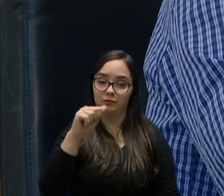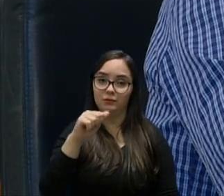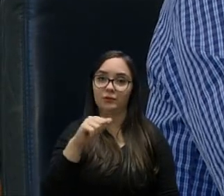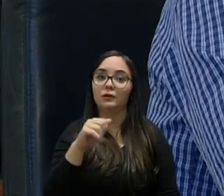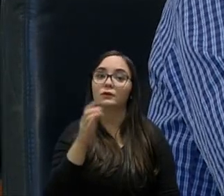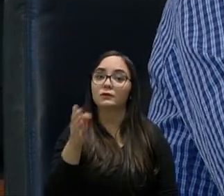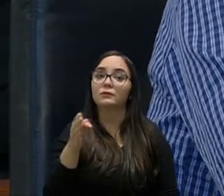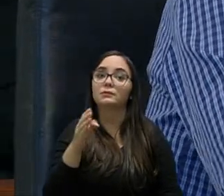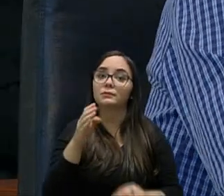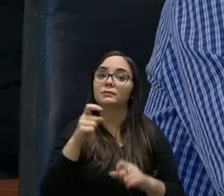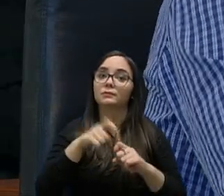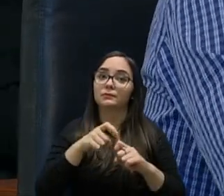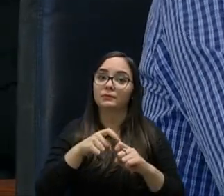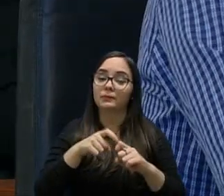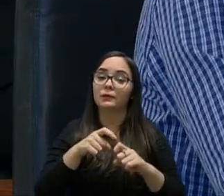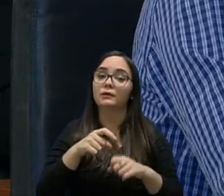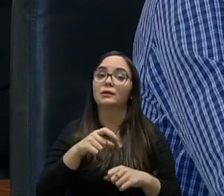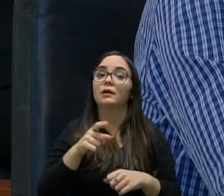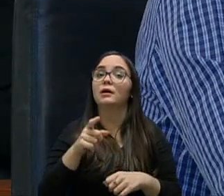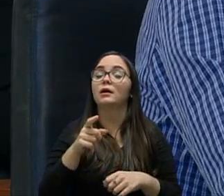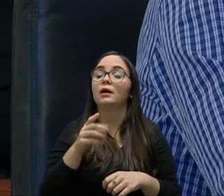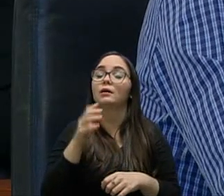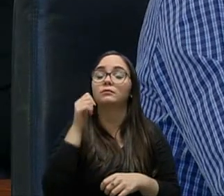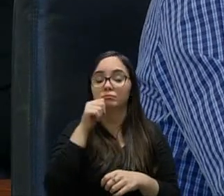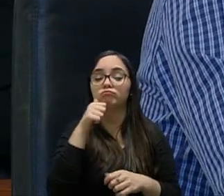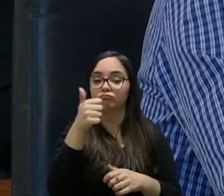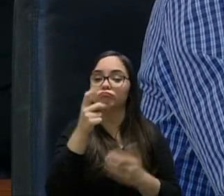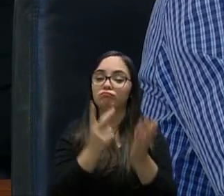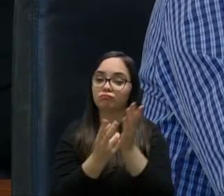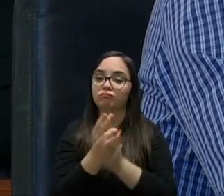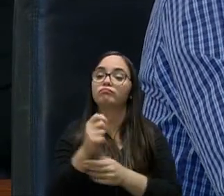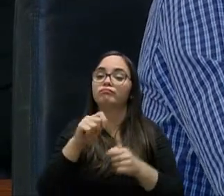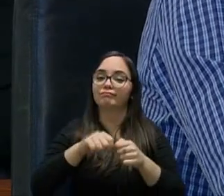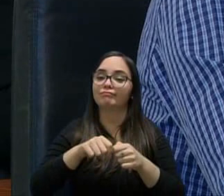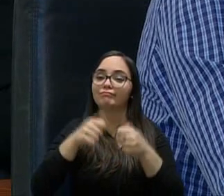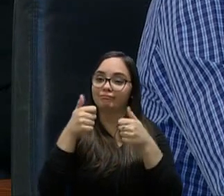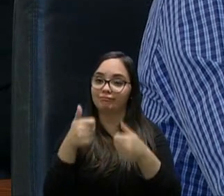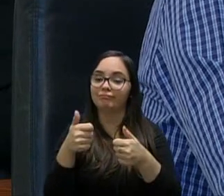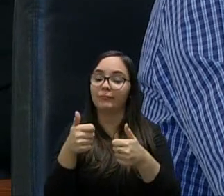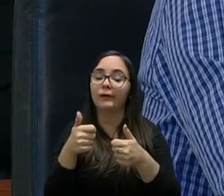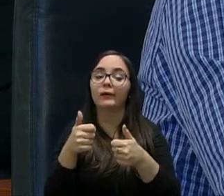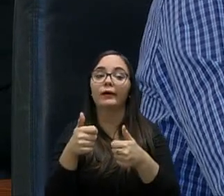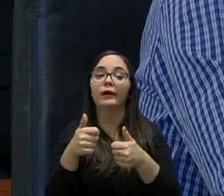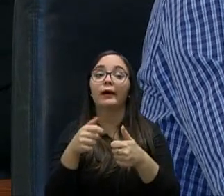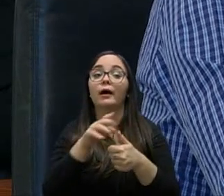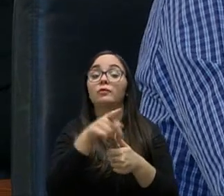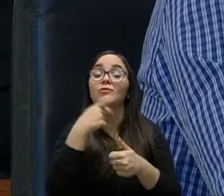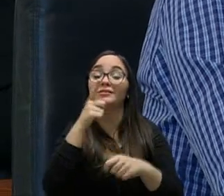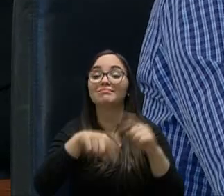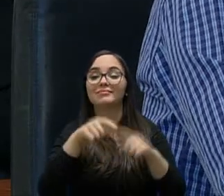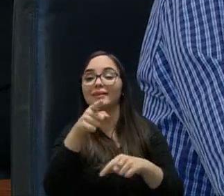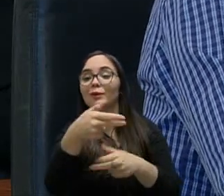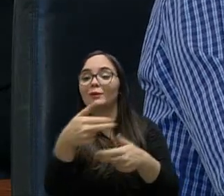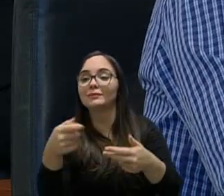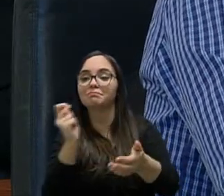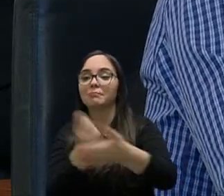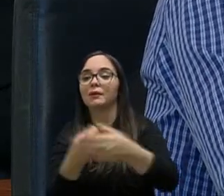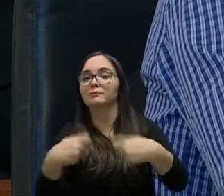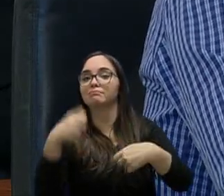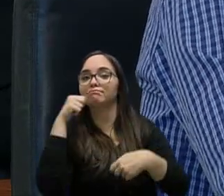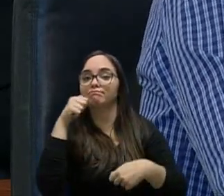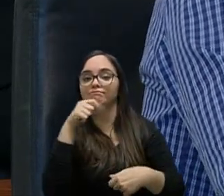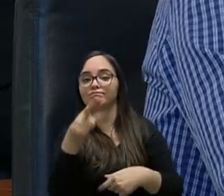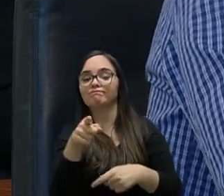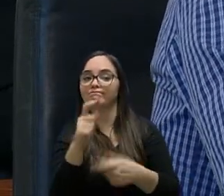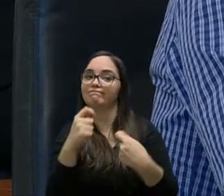pagar a cirurgia está desmarcada oi tá desmarcado foi isso que aconteceu